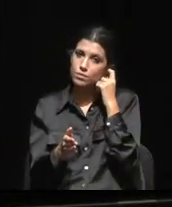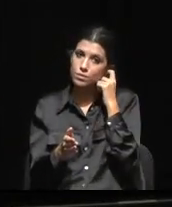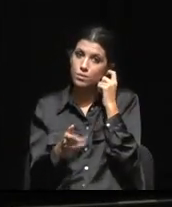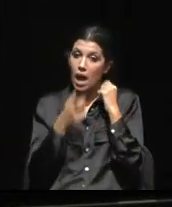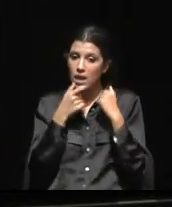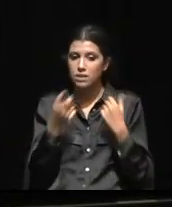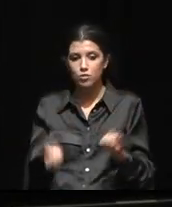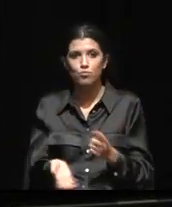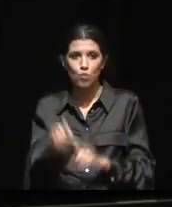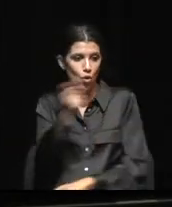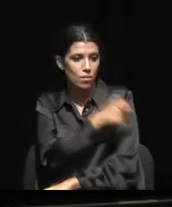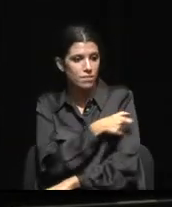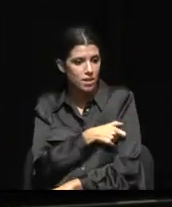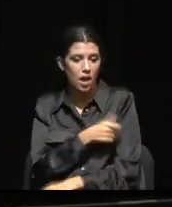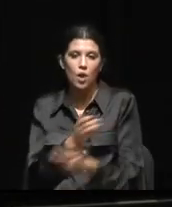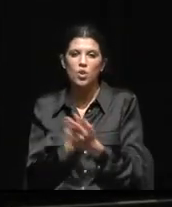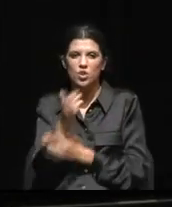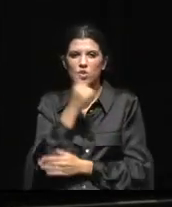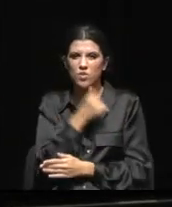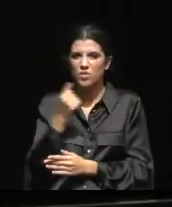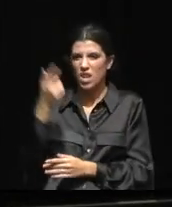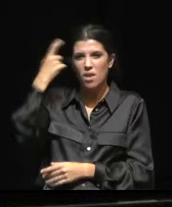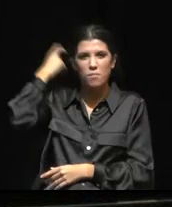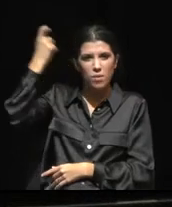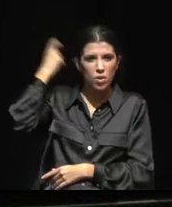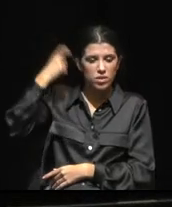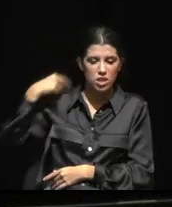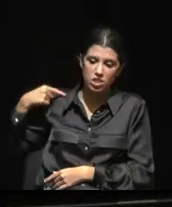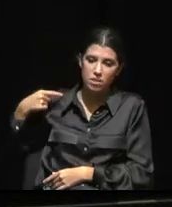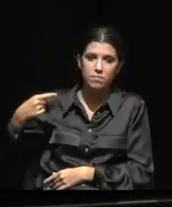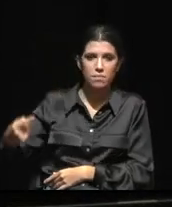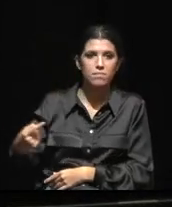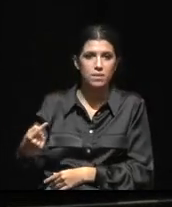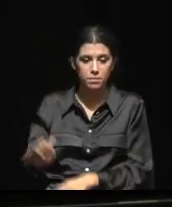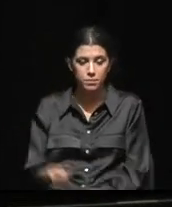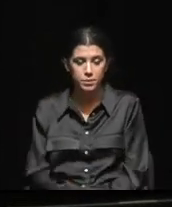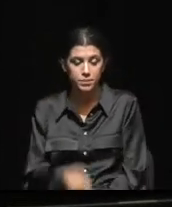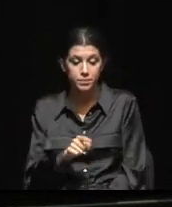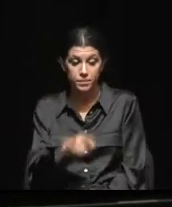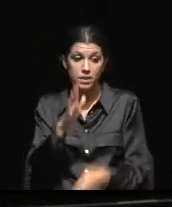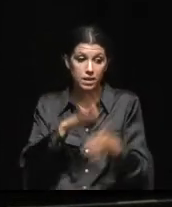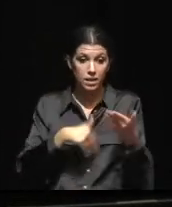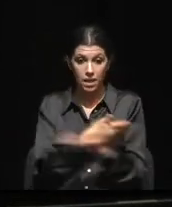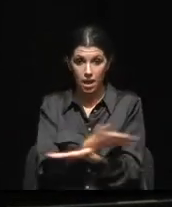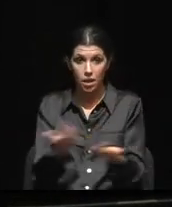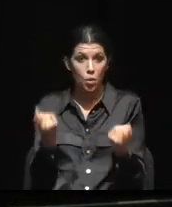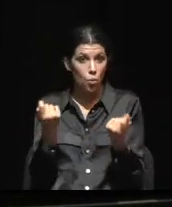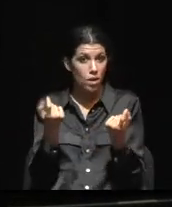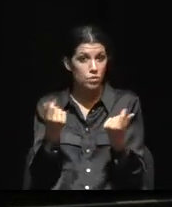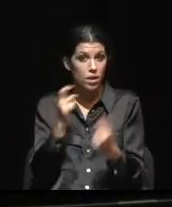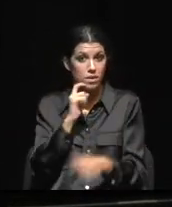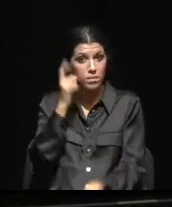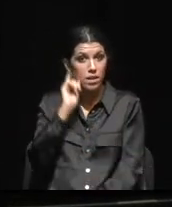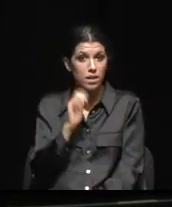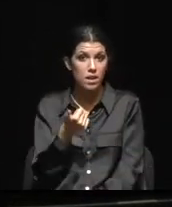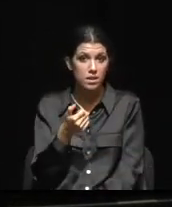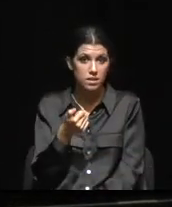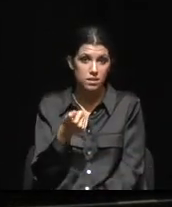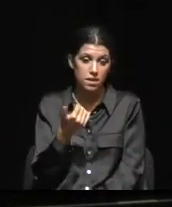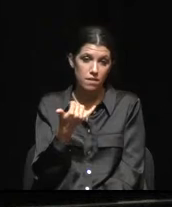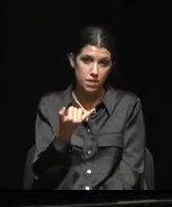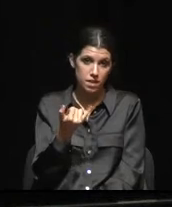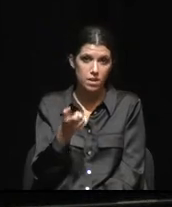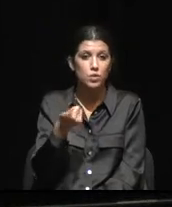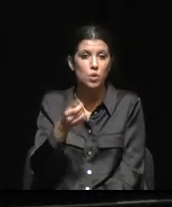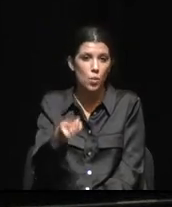representação nestes espaços continuam a sofrer preconceitos qualitativos caros colegas estamos prestes a comemorar os 50 anos da